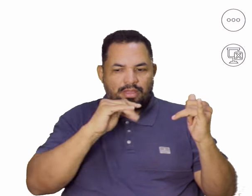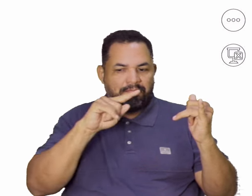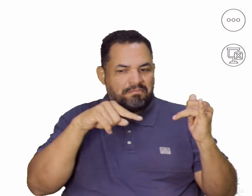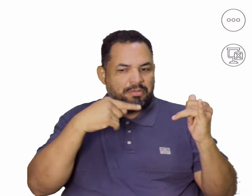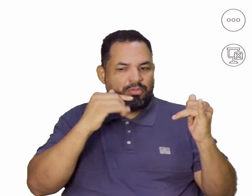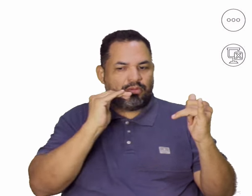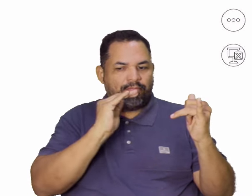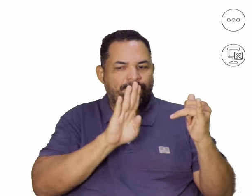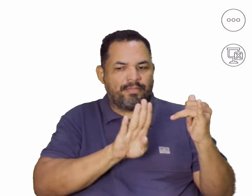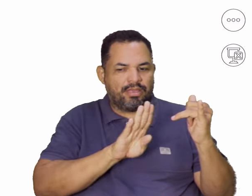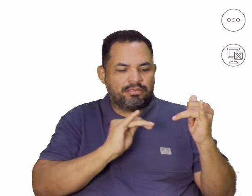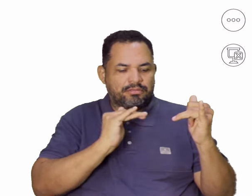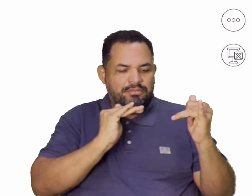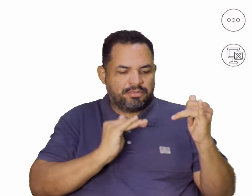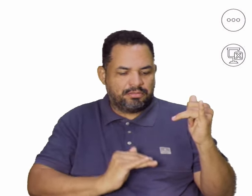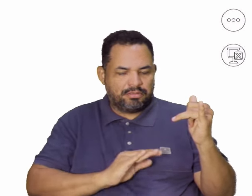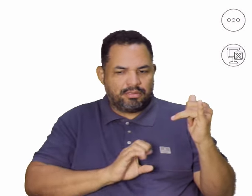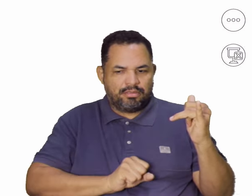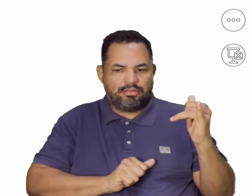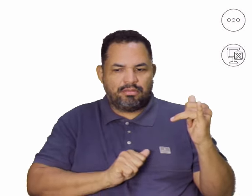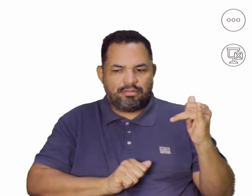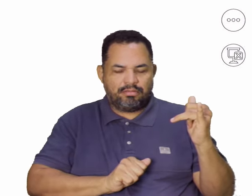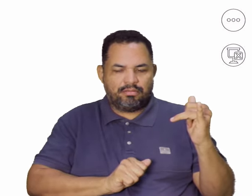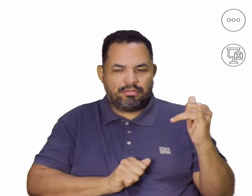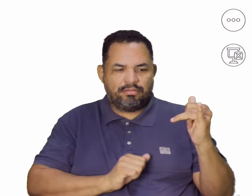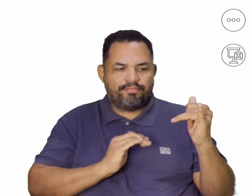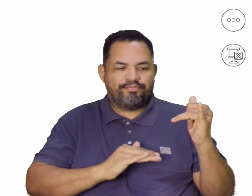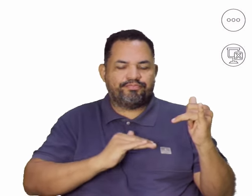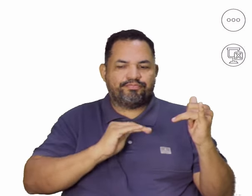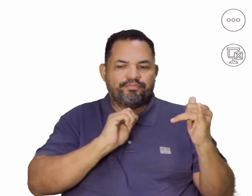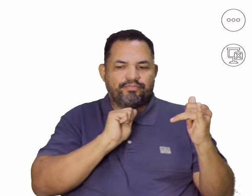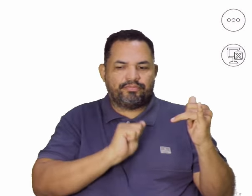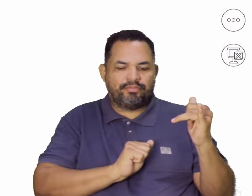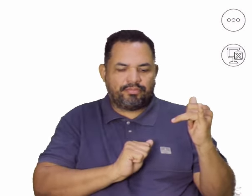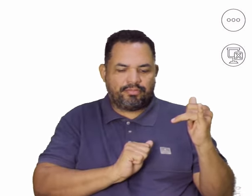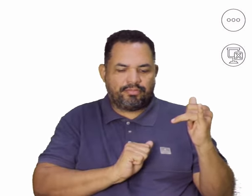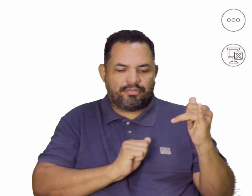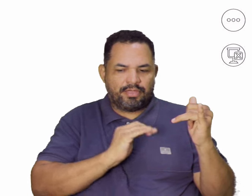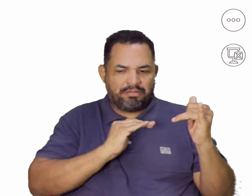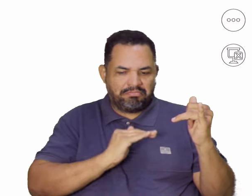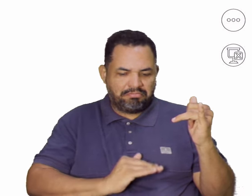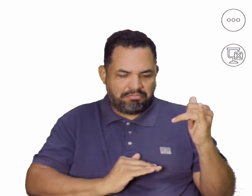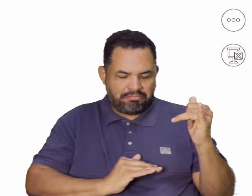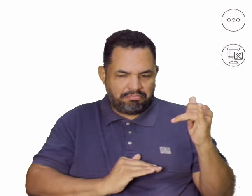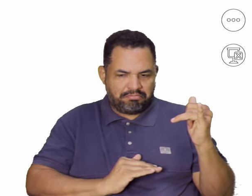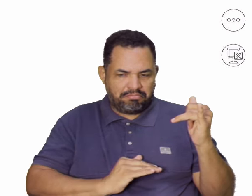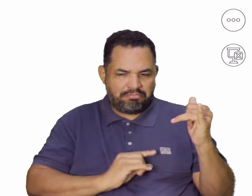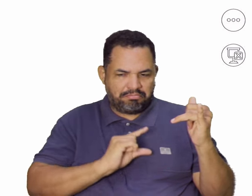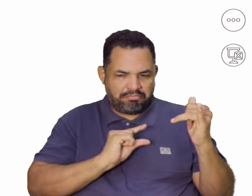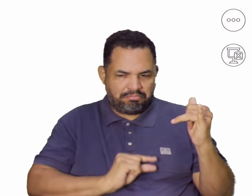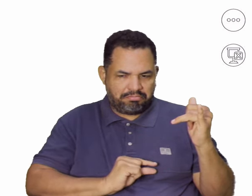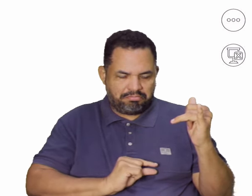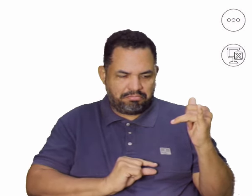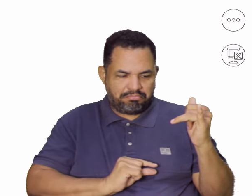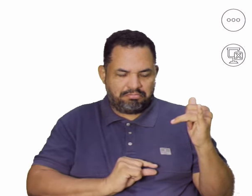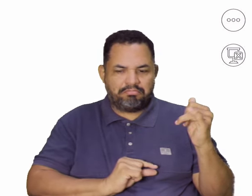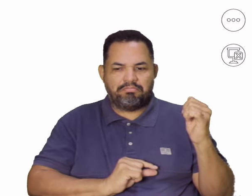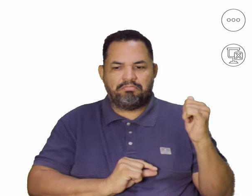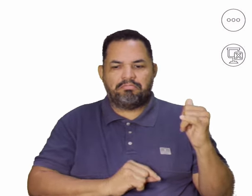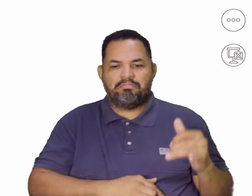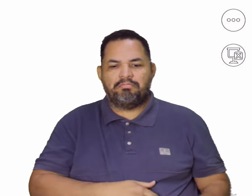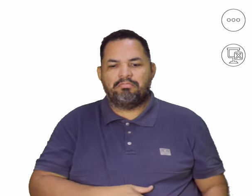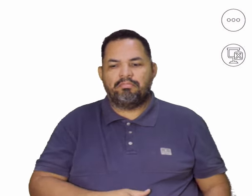Beta de que as emissões alfa portanto Alfa é o que penetra menos nas